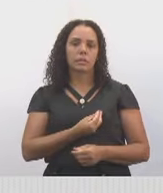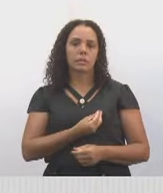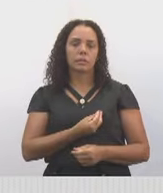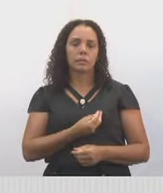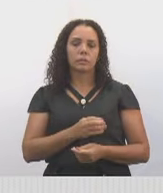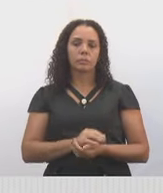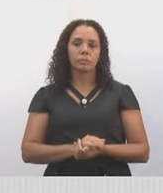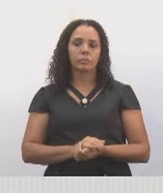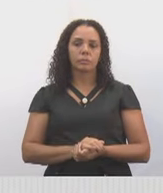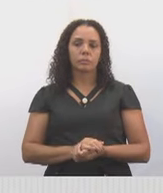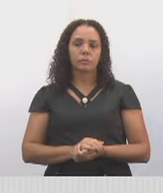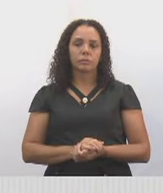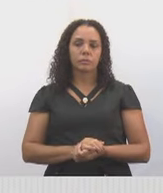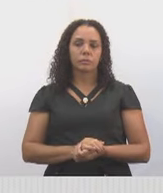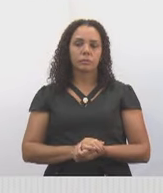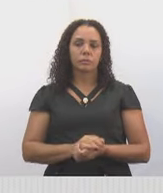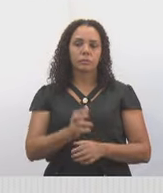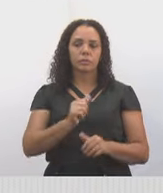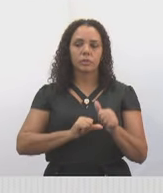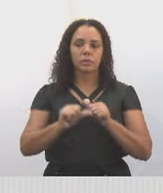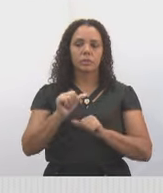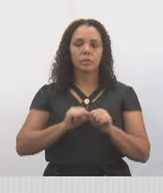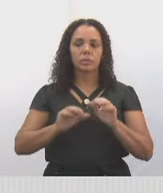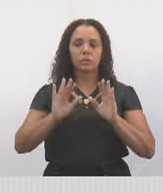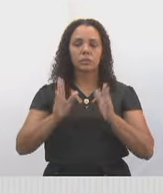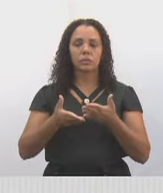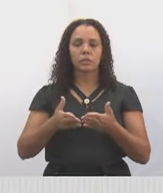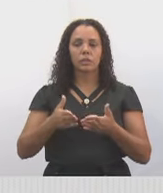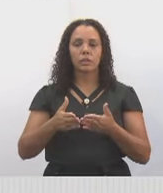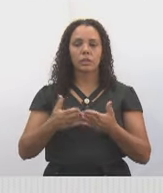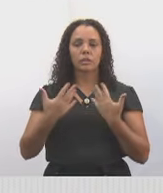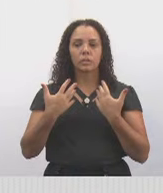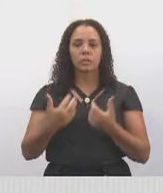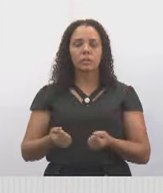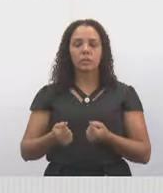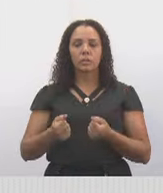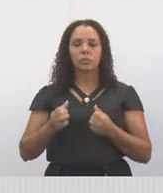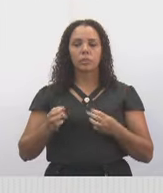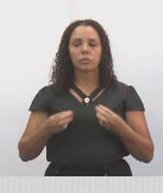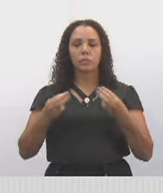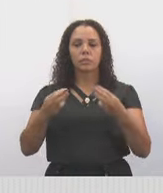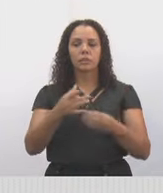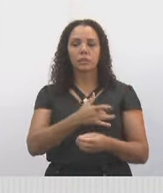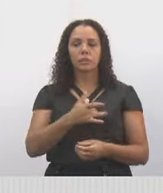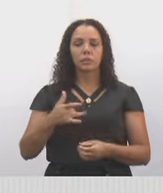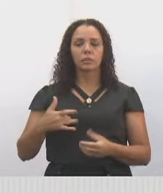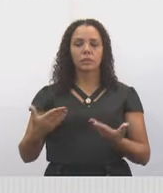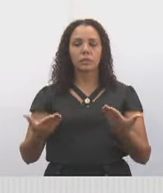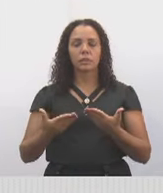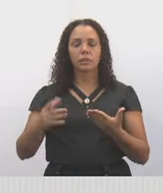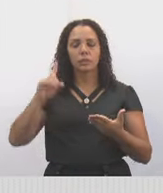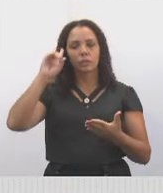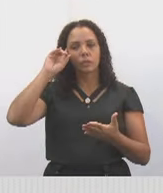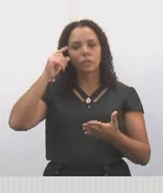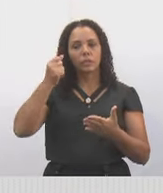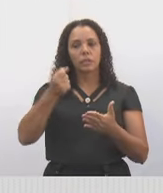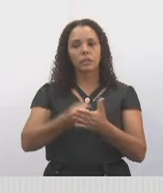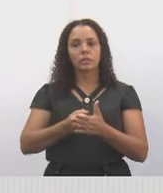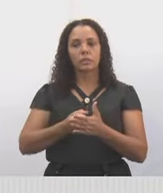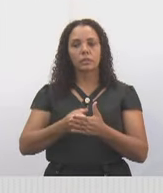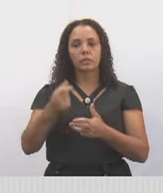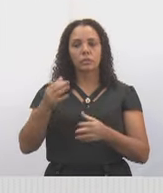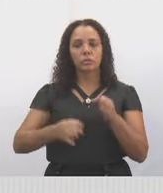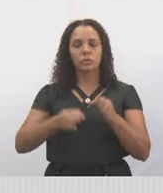dão a luz a mudança já havia sido adotada administrativamente pelo Ministério da Saúde e agora com a decisão judicial o governo fica